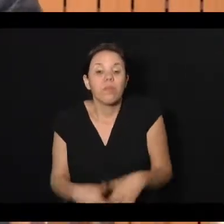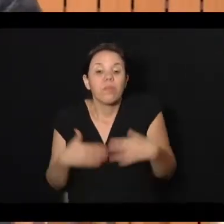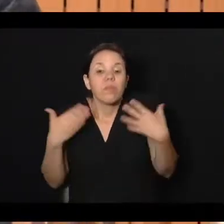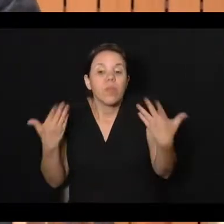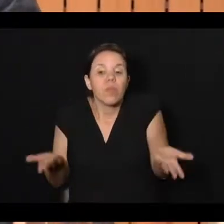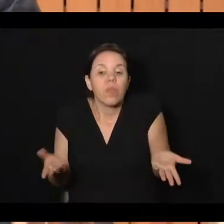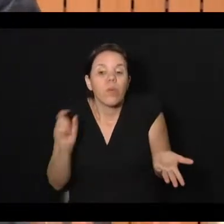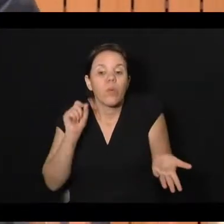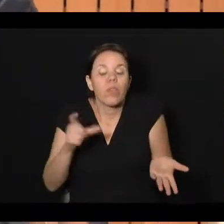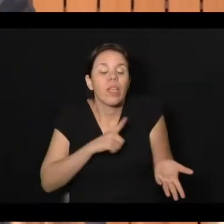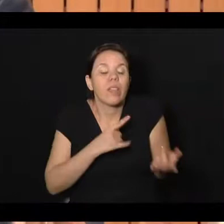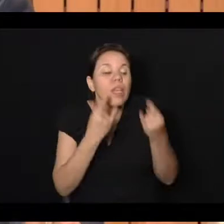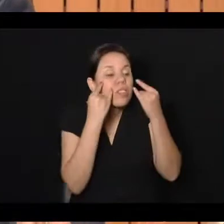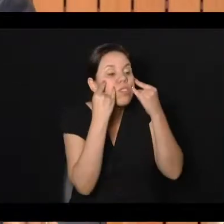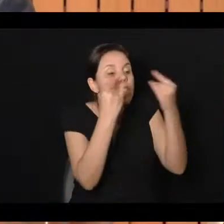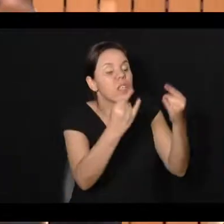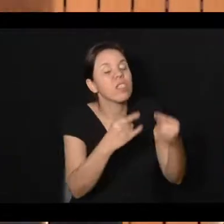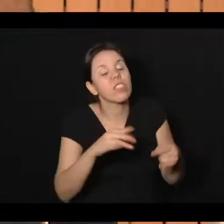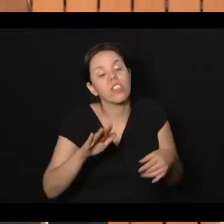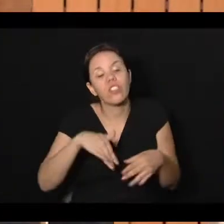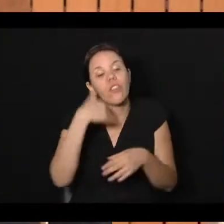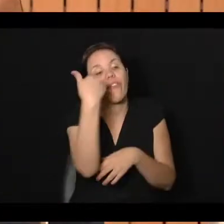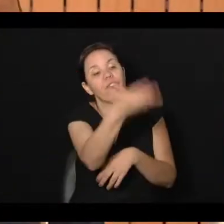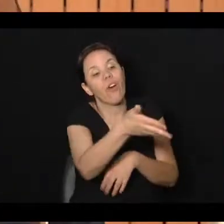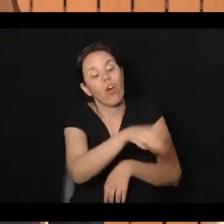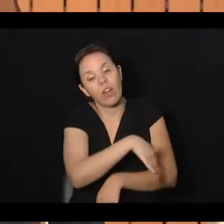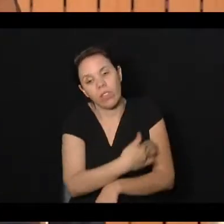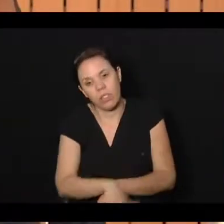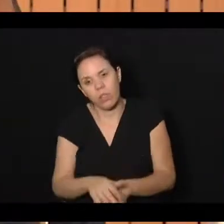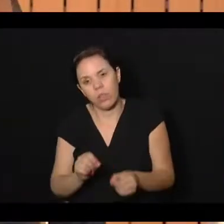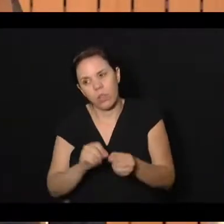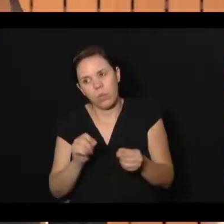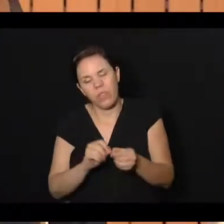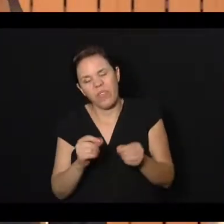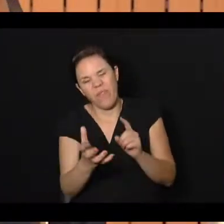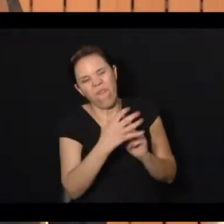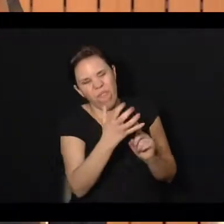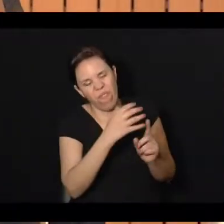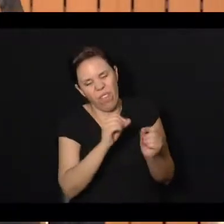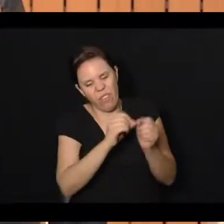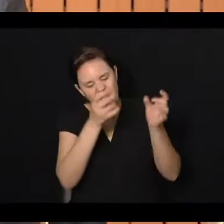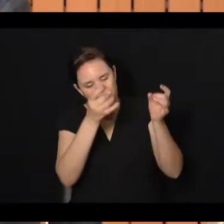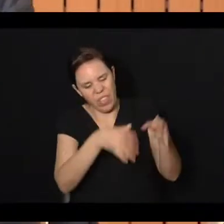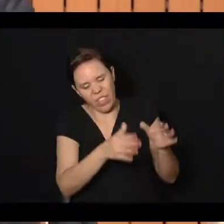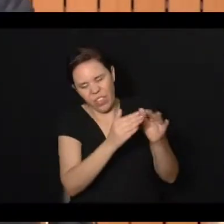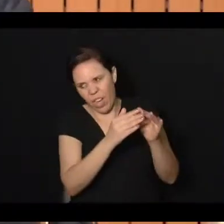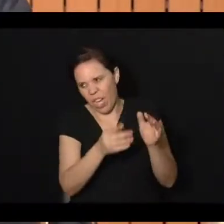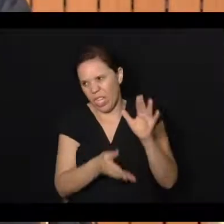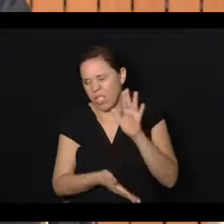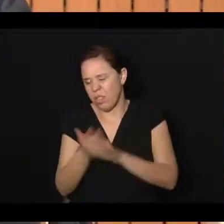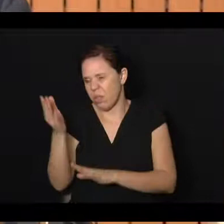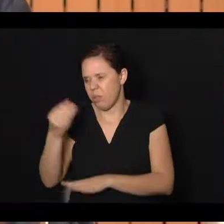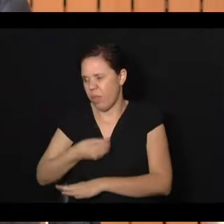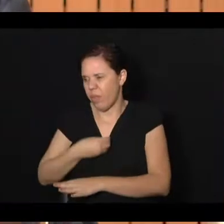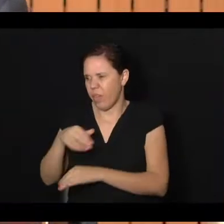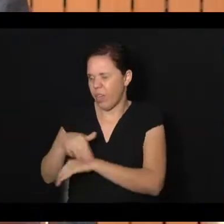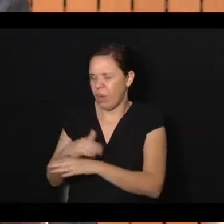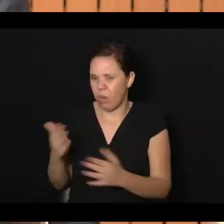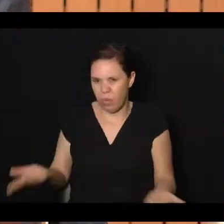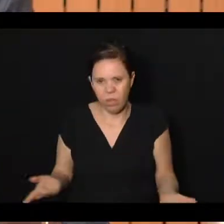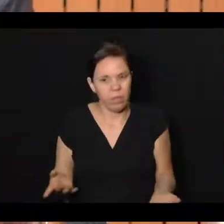fora da rua provavelmente vai ter aquilo que me fez sair então será que isso interessa à população de rua